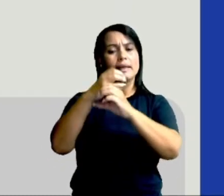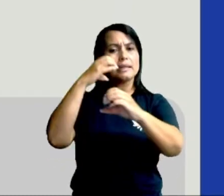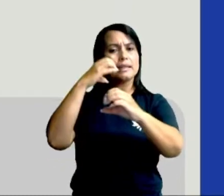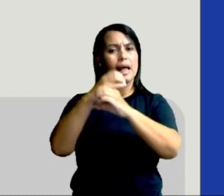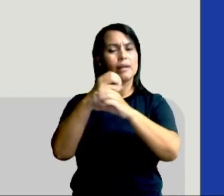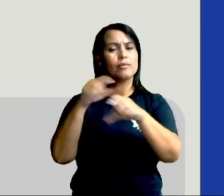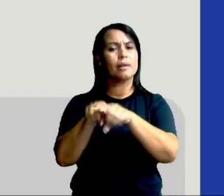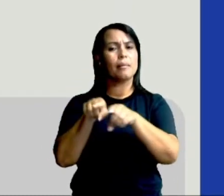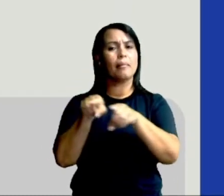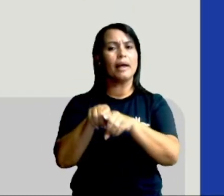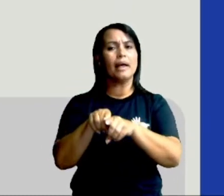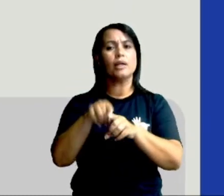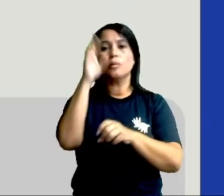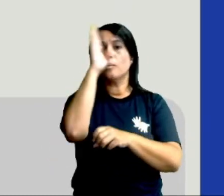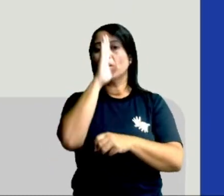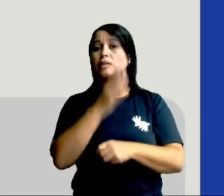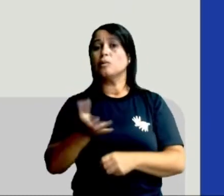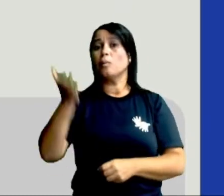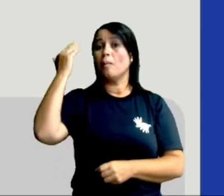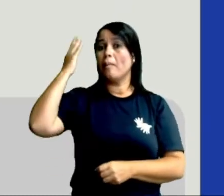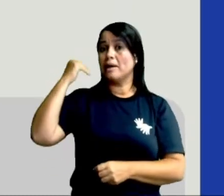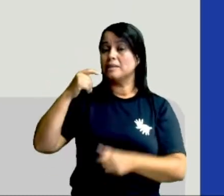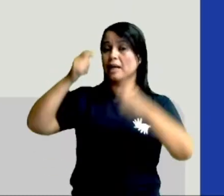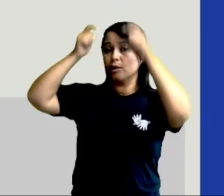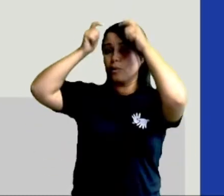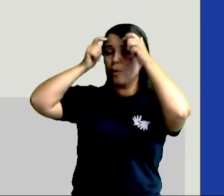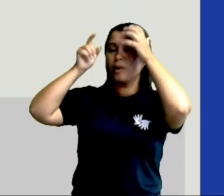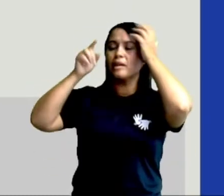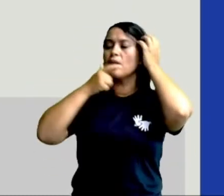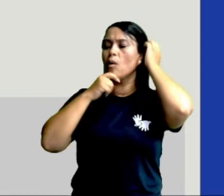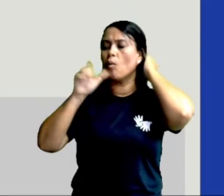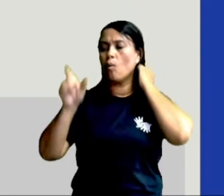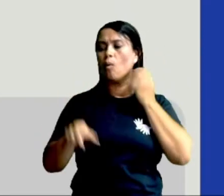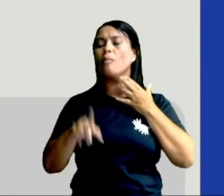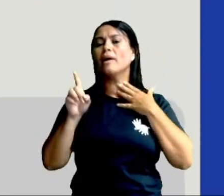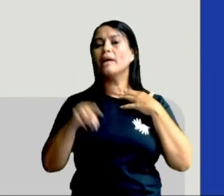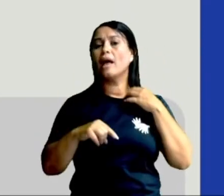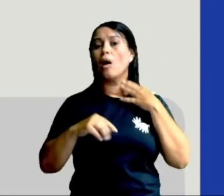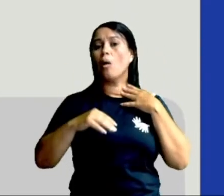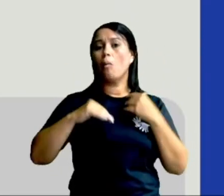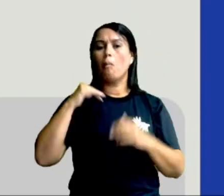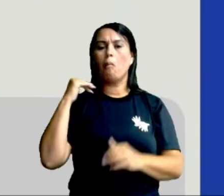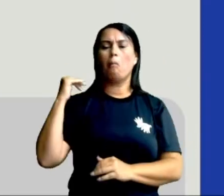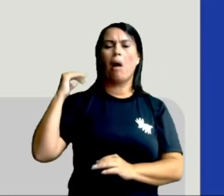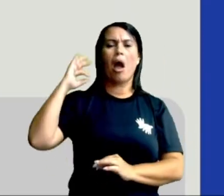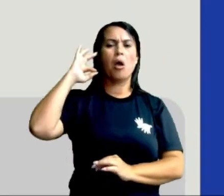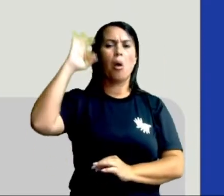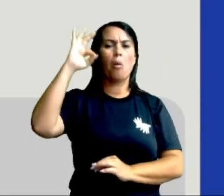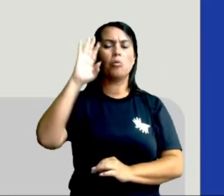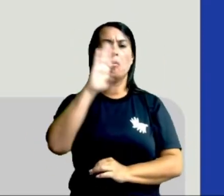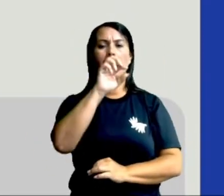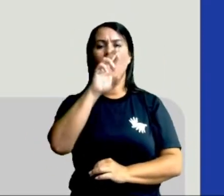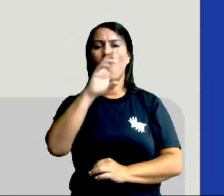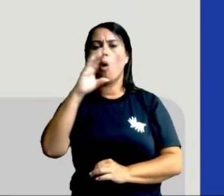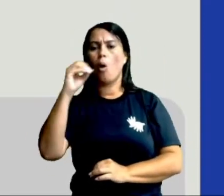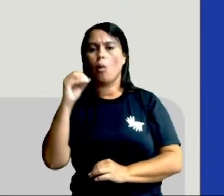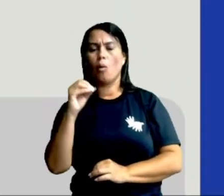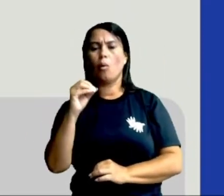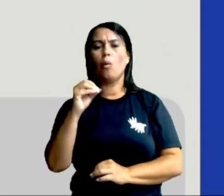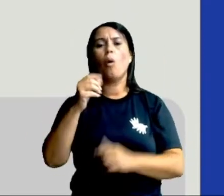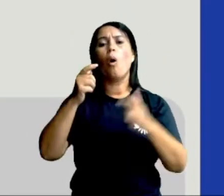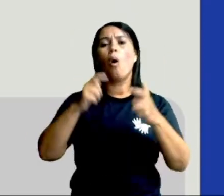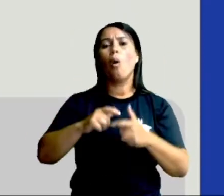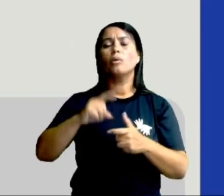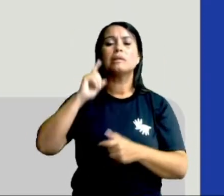na época do Brasil colônia. E ele é considerado o maior representante do barroco mineiro, sendo conhecido por